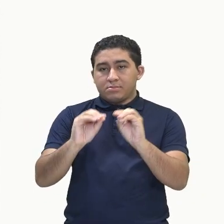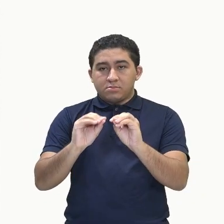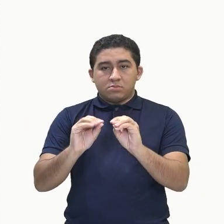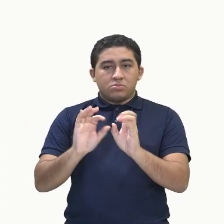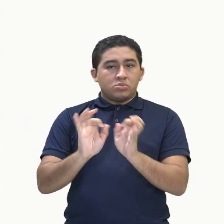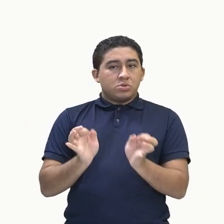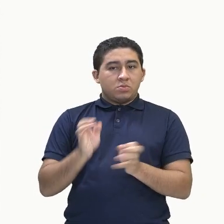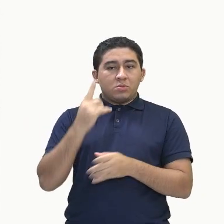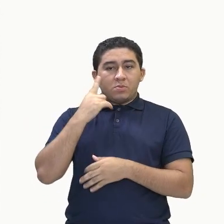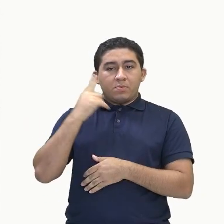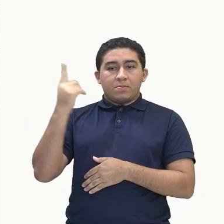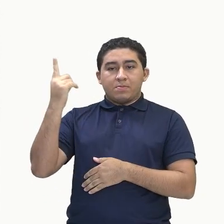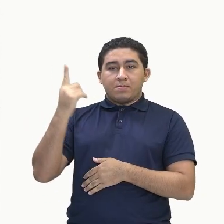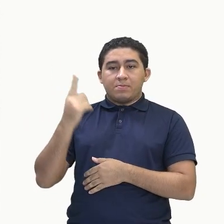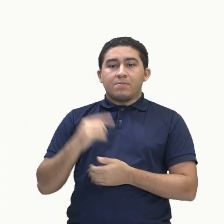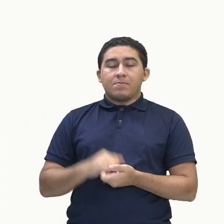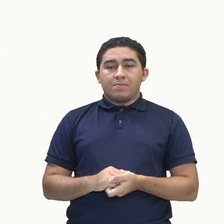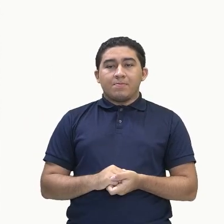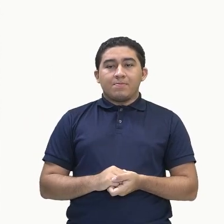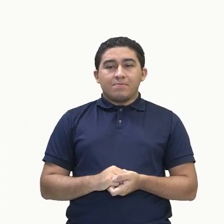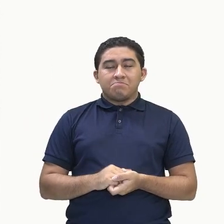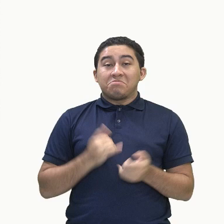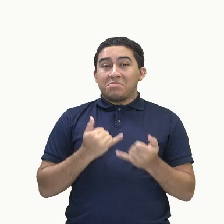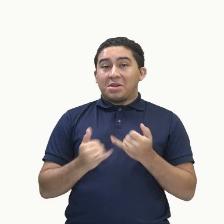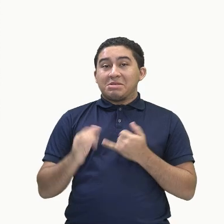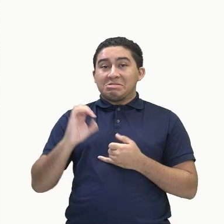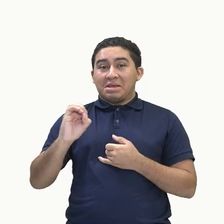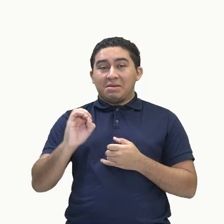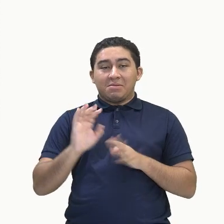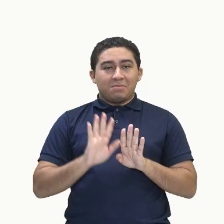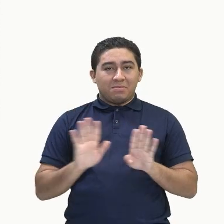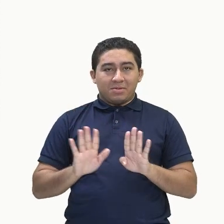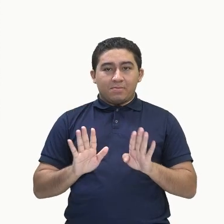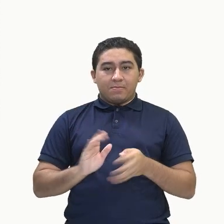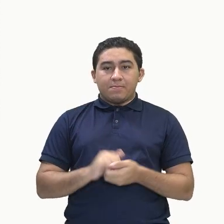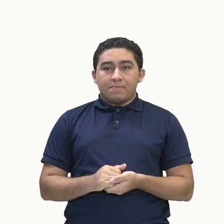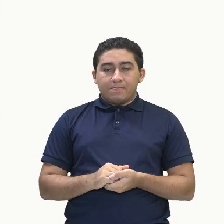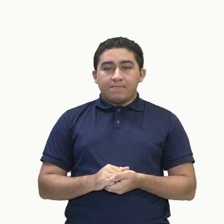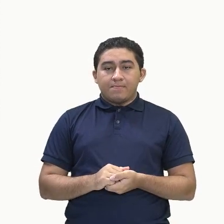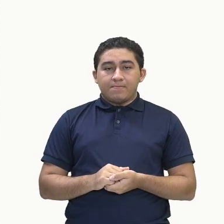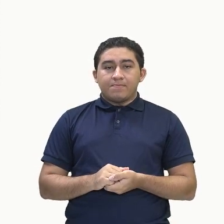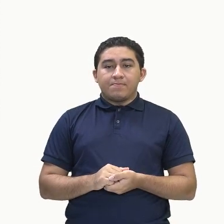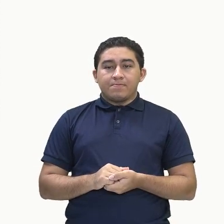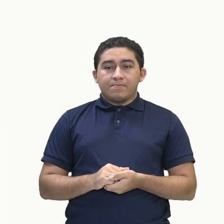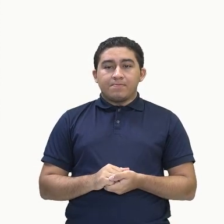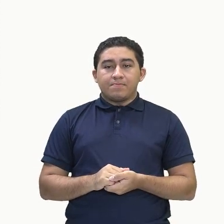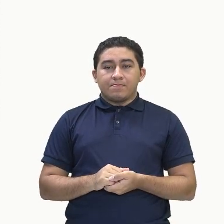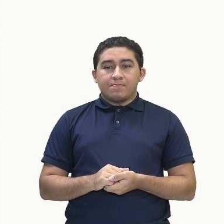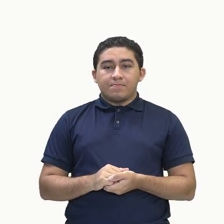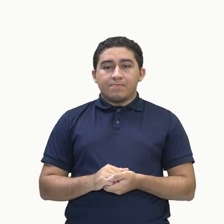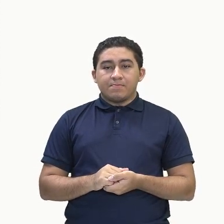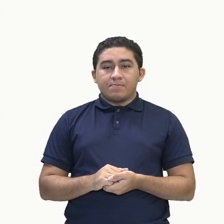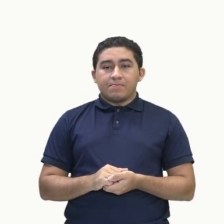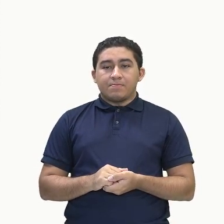um Ozinho. Aí ficou parecendo um 0, né, gente? Deixa eu voltar aqui e escrever aqui